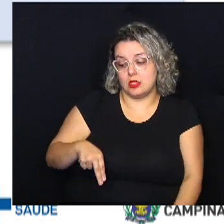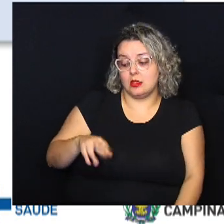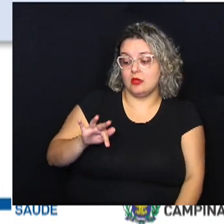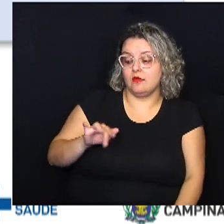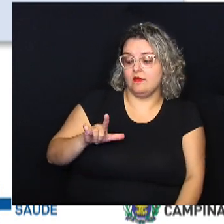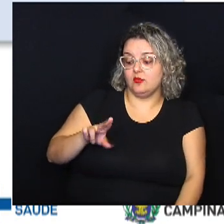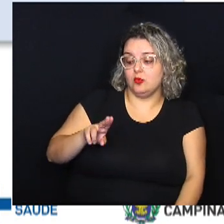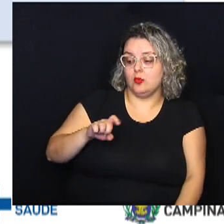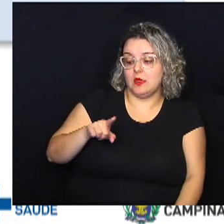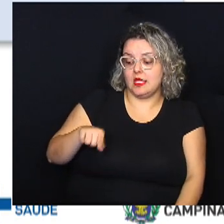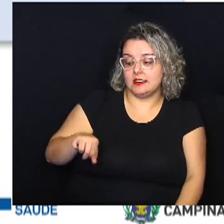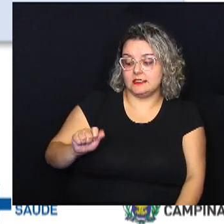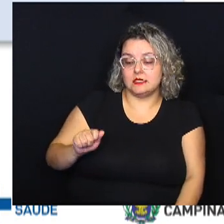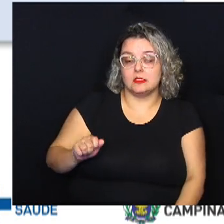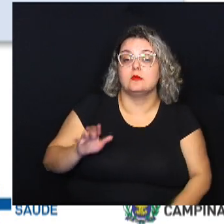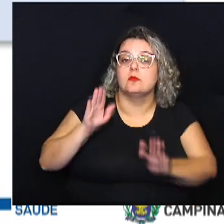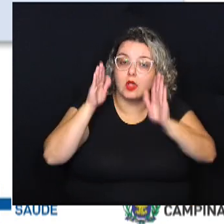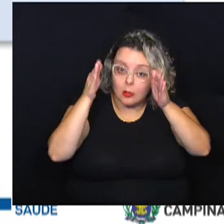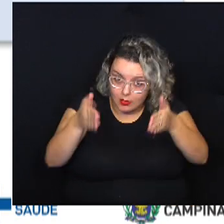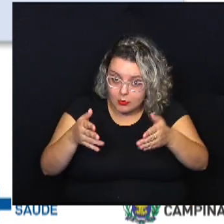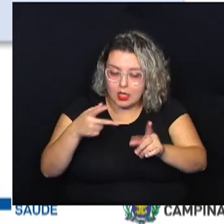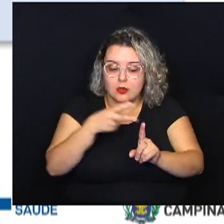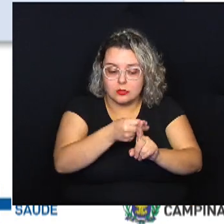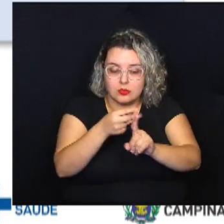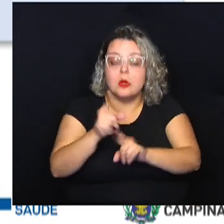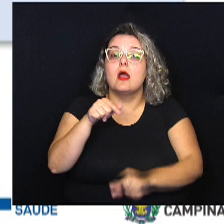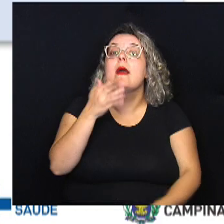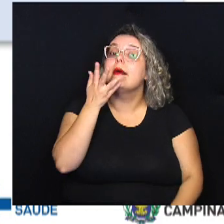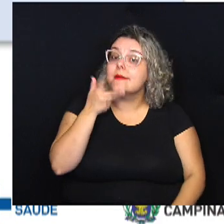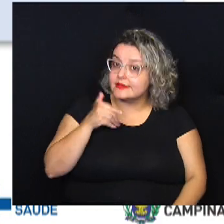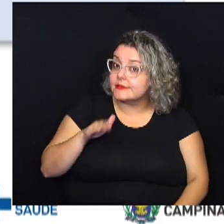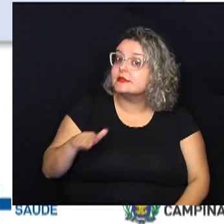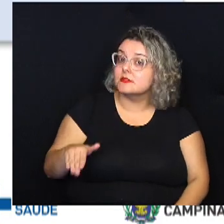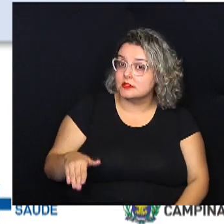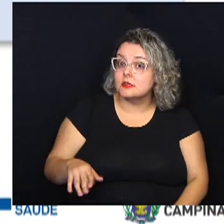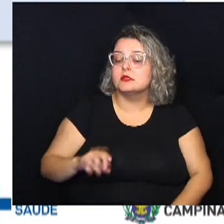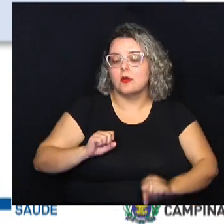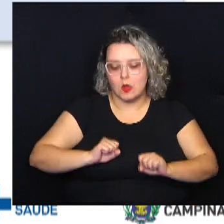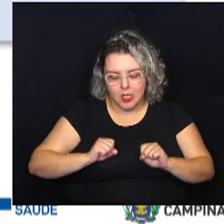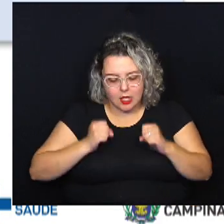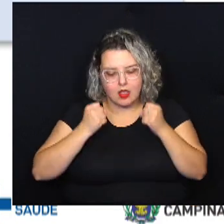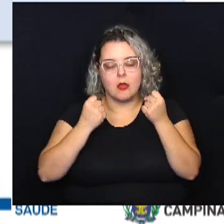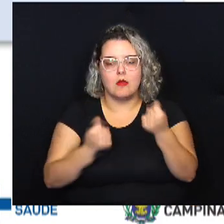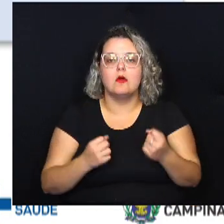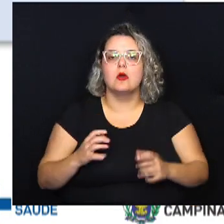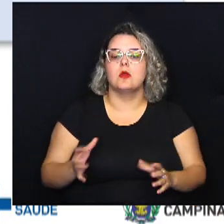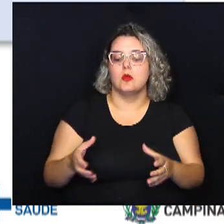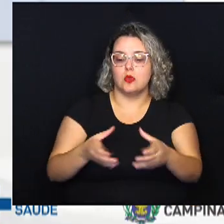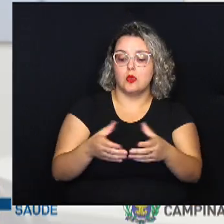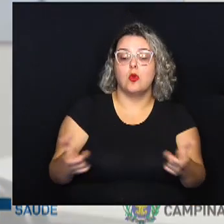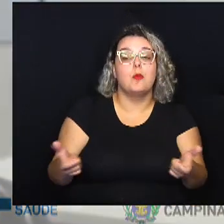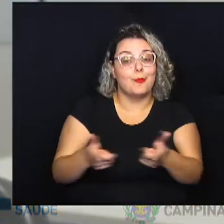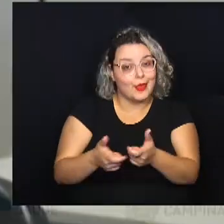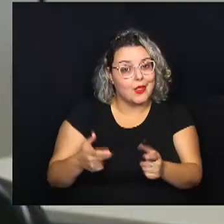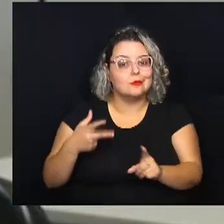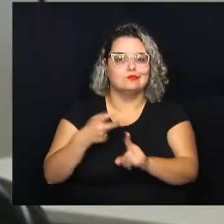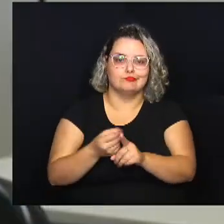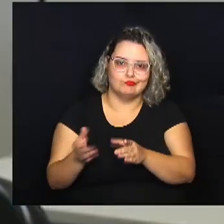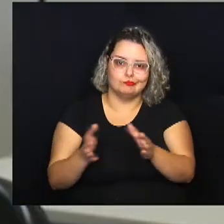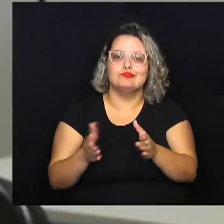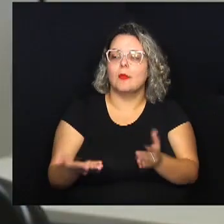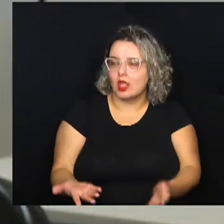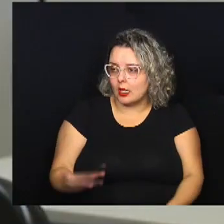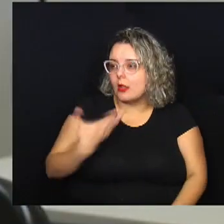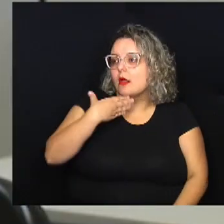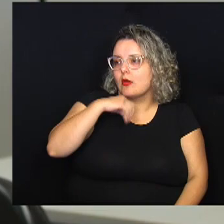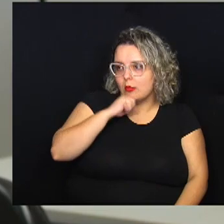prioritário aí que está chamando mais atenção em relação à cobertura são as crianças. Então a gente reforça aí, é o nosso grupo com a menor cobertura no momento, então que os